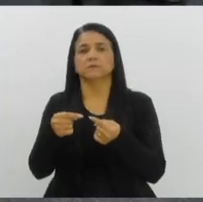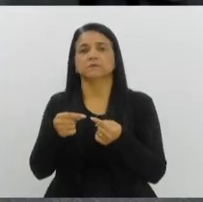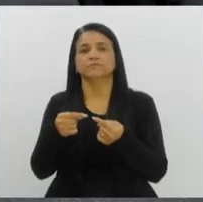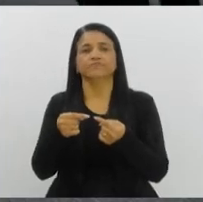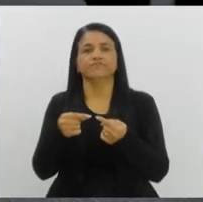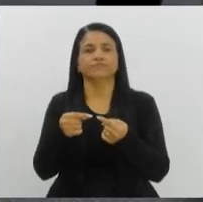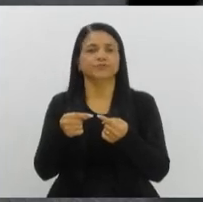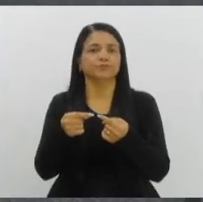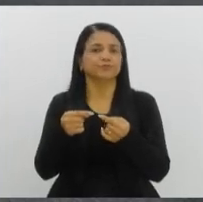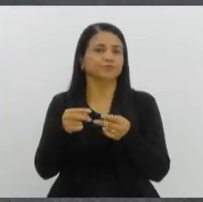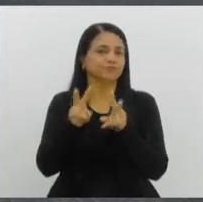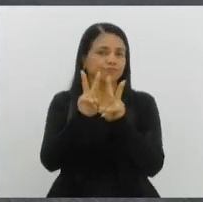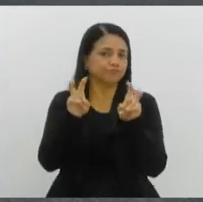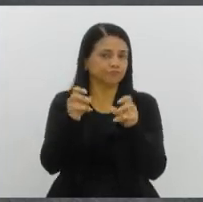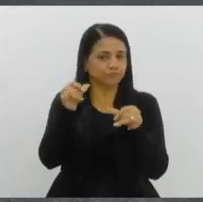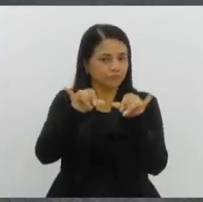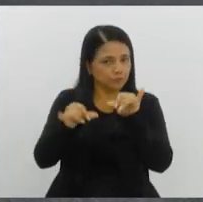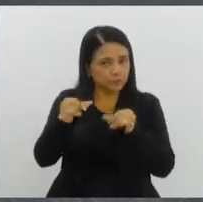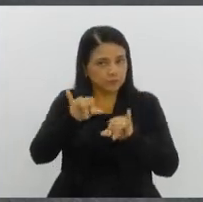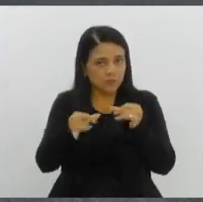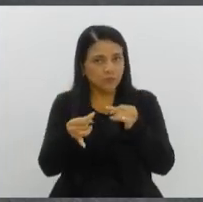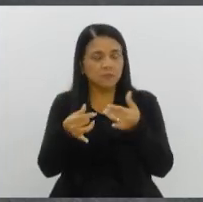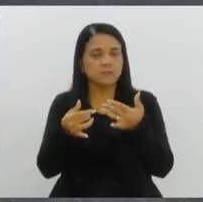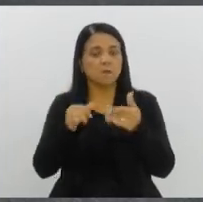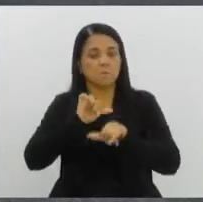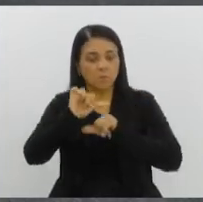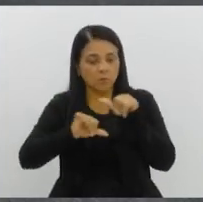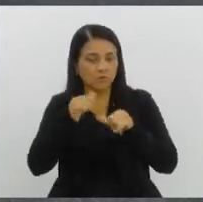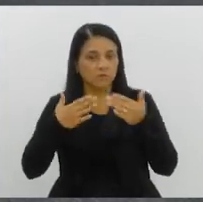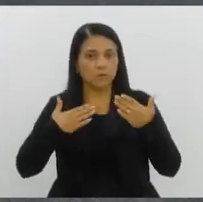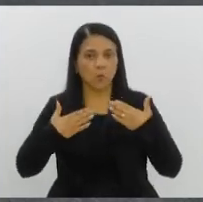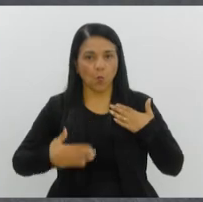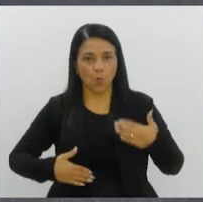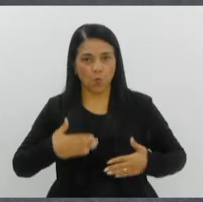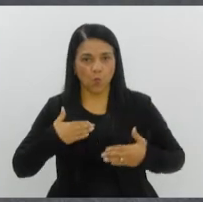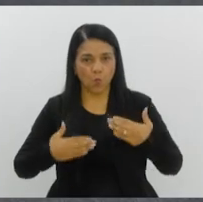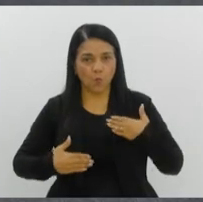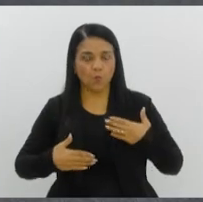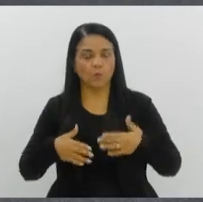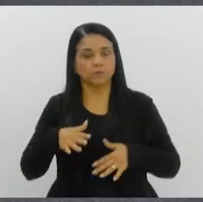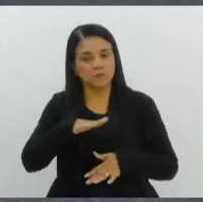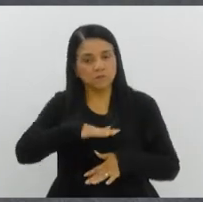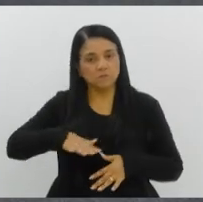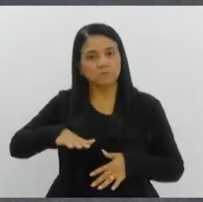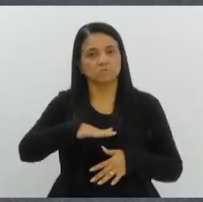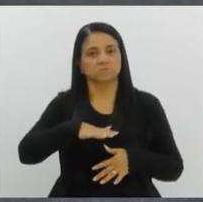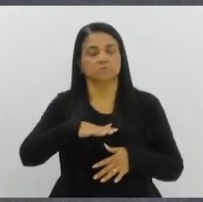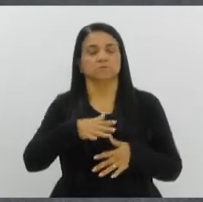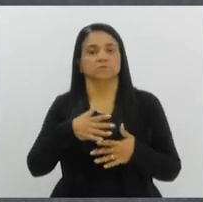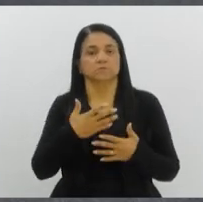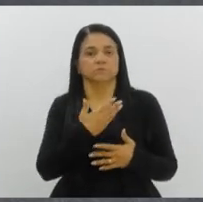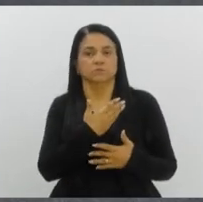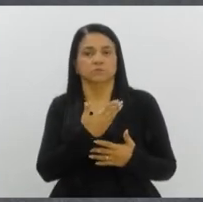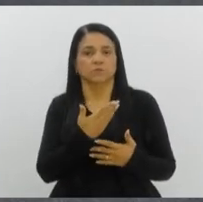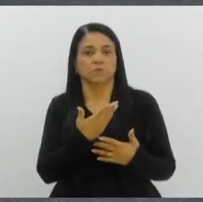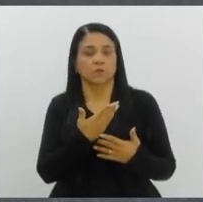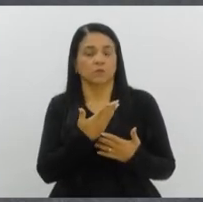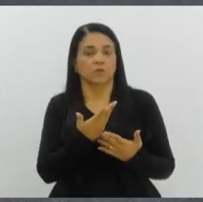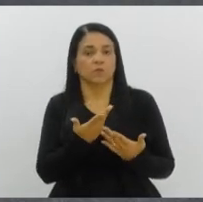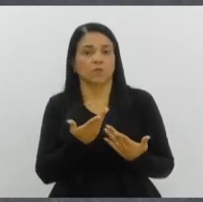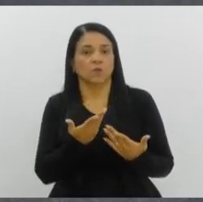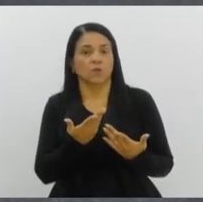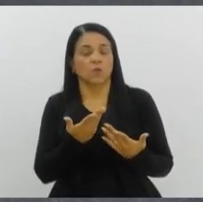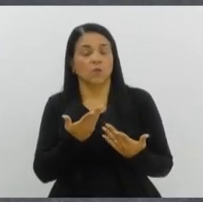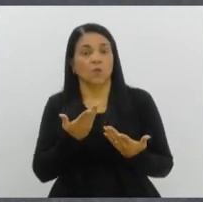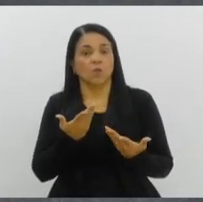que modificam, né, o funcionamento do corpo no campo da segurança pública, não diminui o consumo, aumenta os